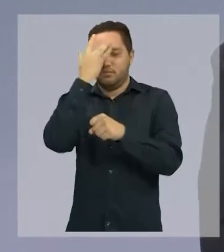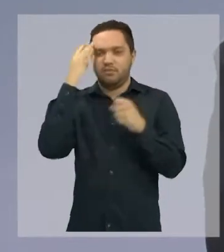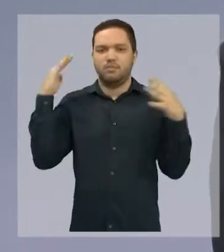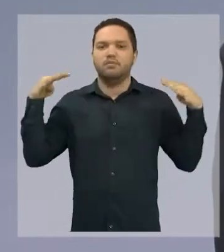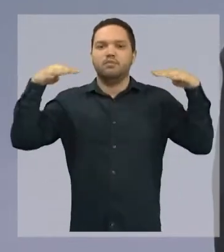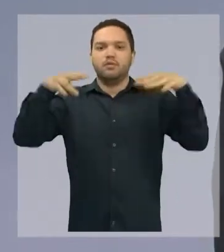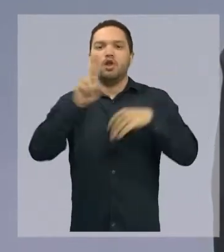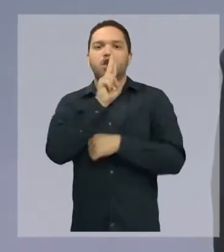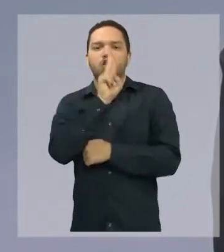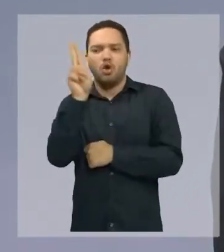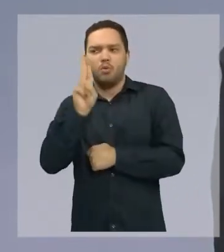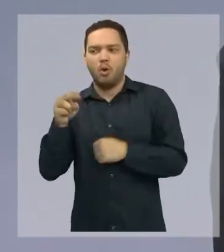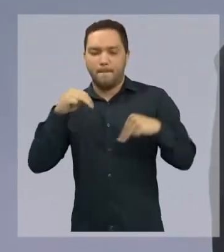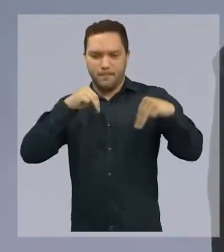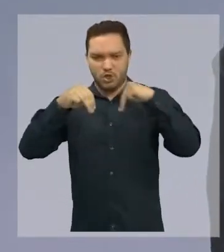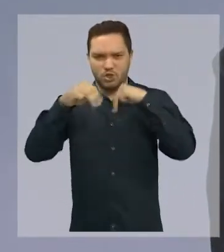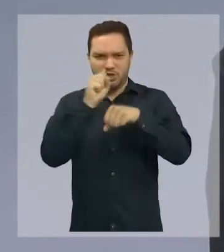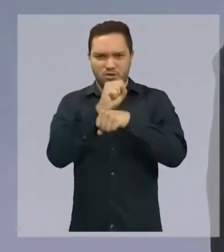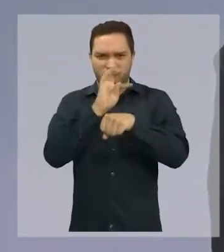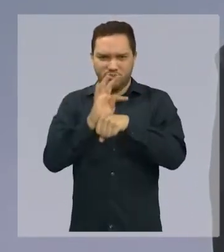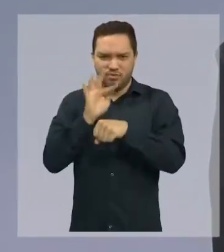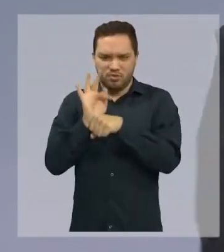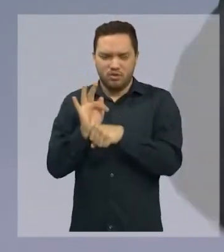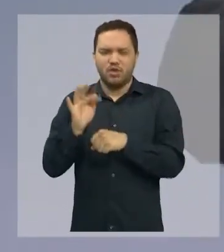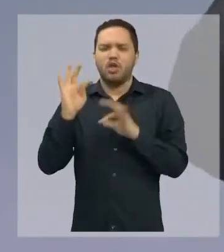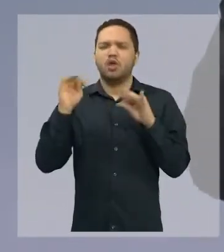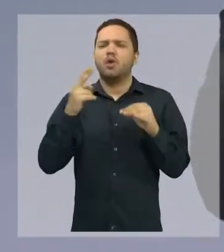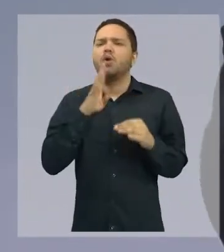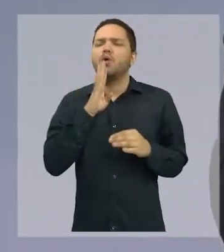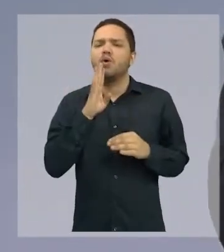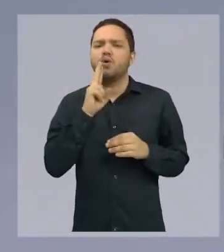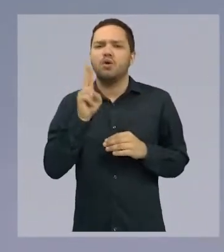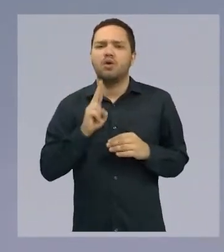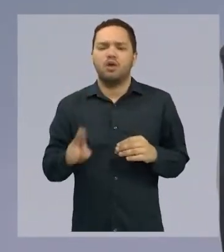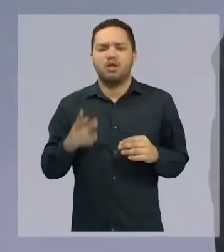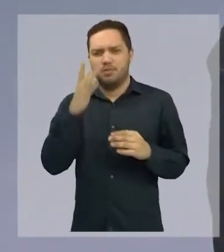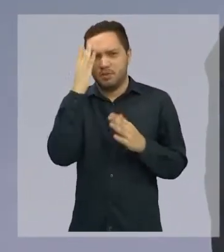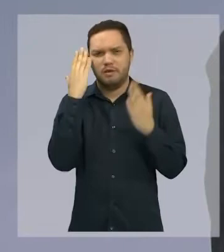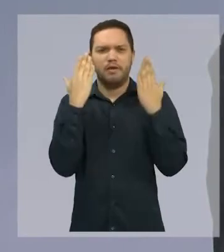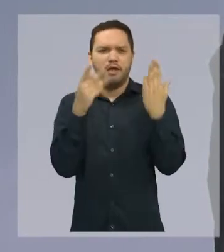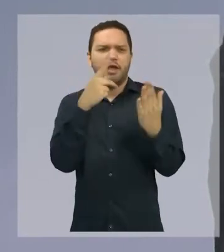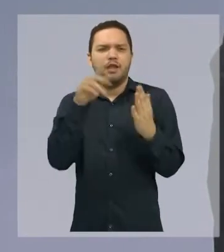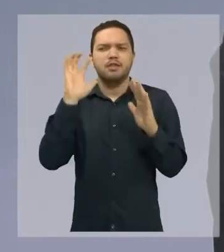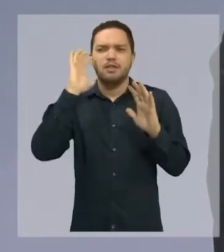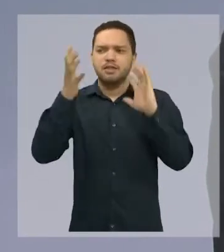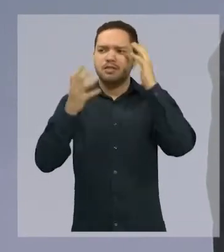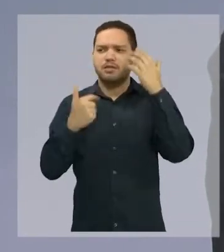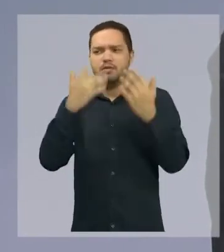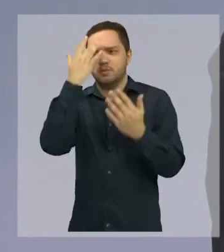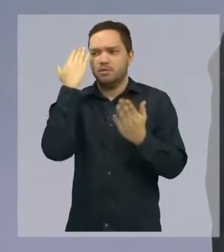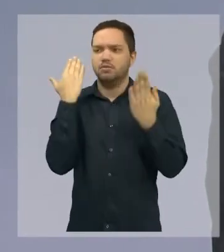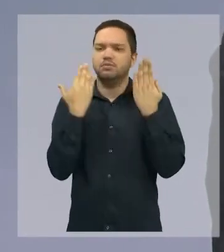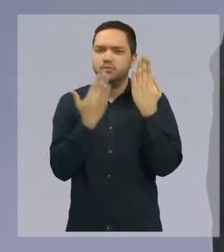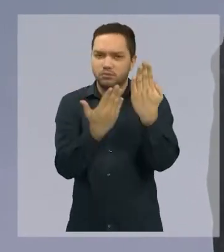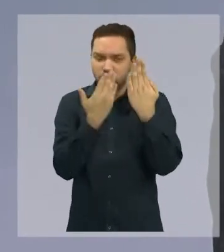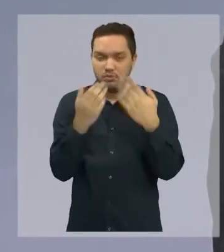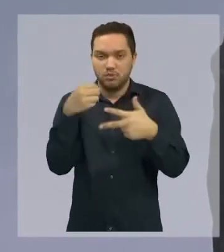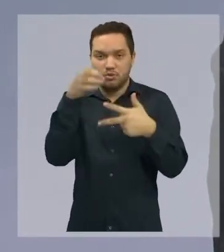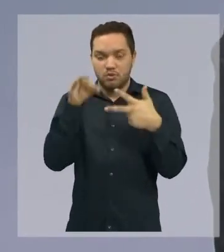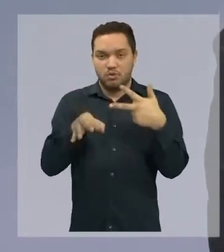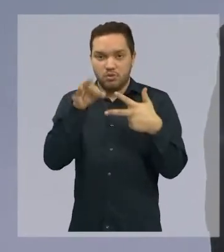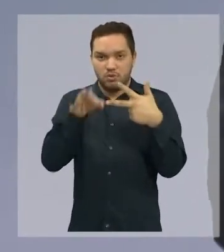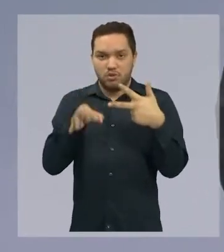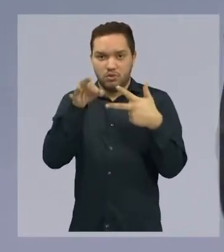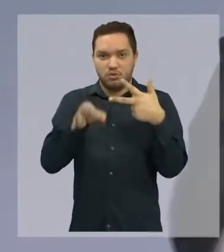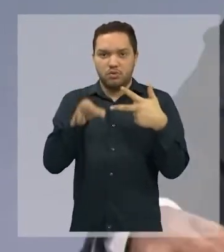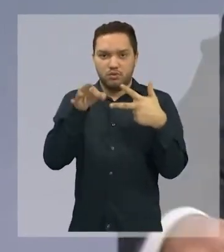dos ministros do Supremo, se exige do Supremo uma postura, se questiona as decisões do Supremo. O Poder Judiciário no Brasil é